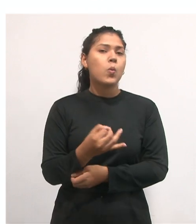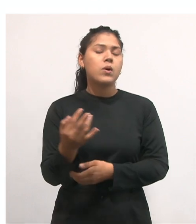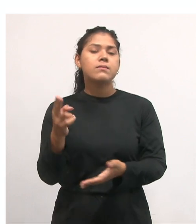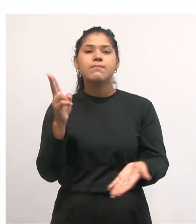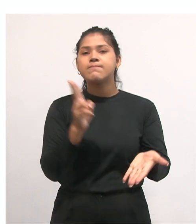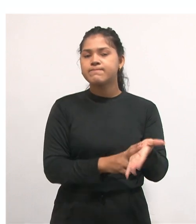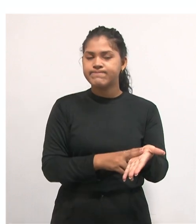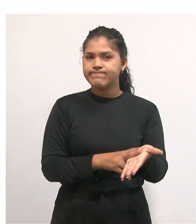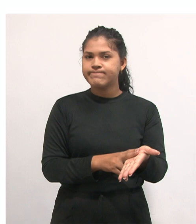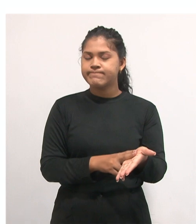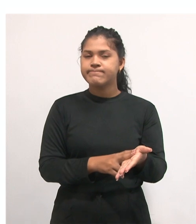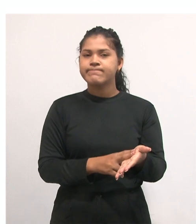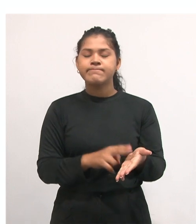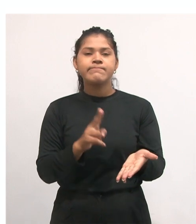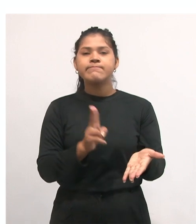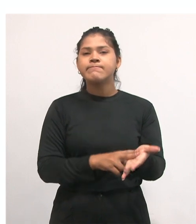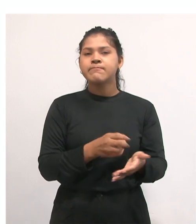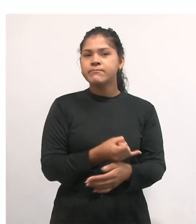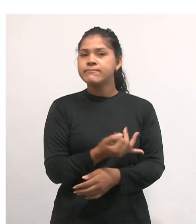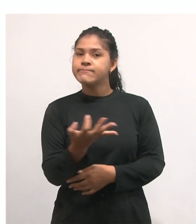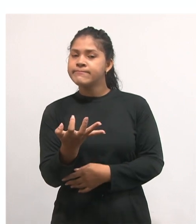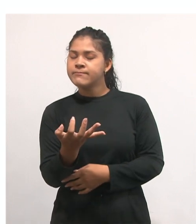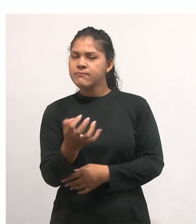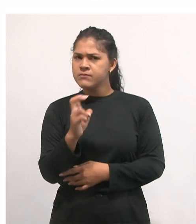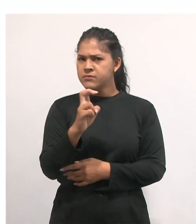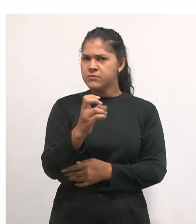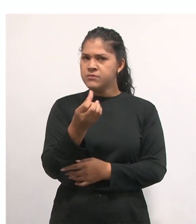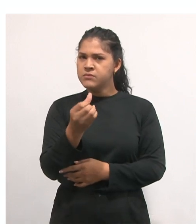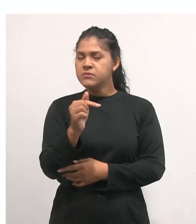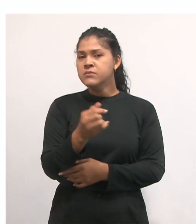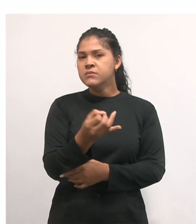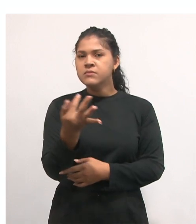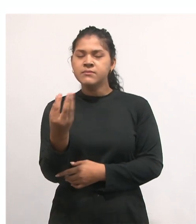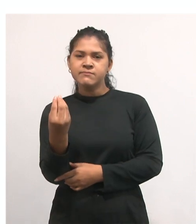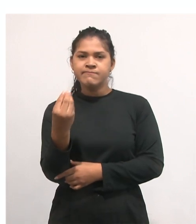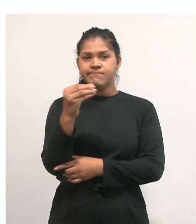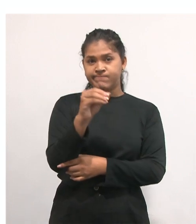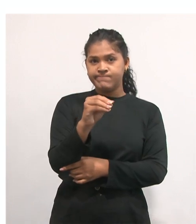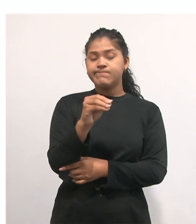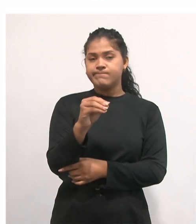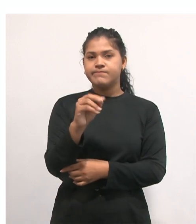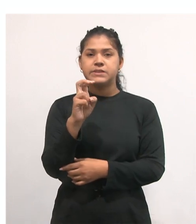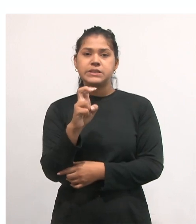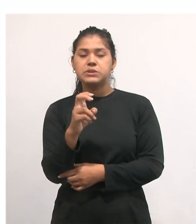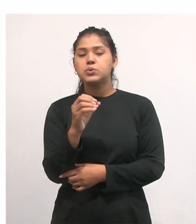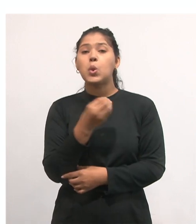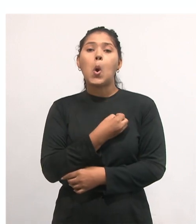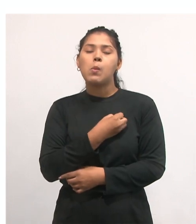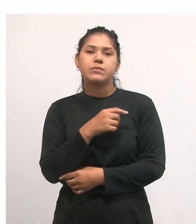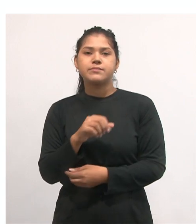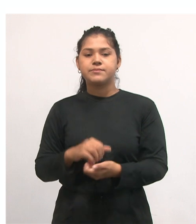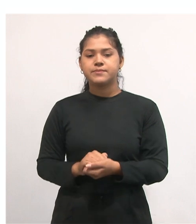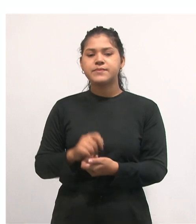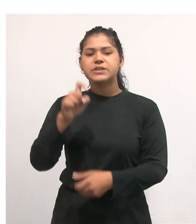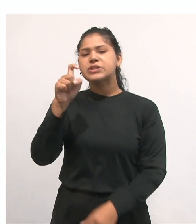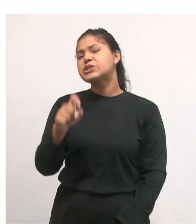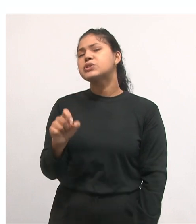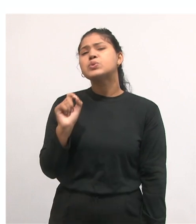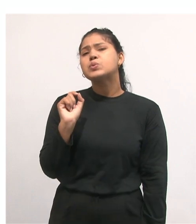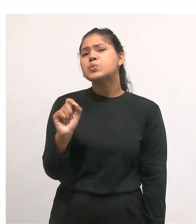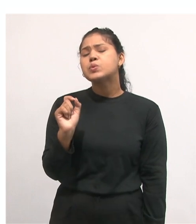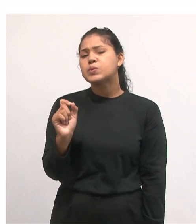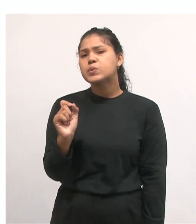vimos lá? Notas de quantos alunos? De 5. Então, esse N você vai substituir por 5. O X é uma